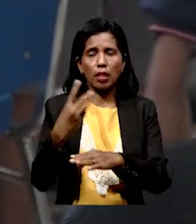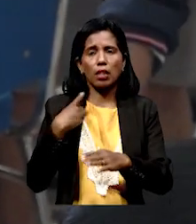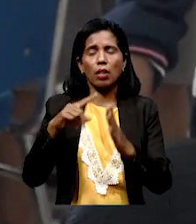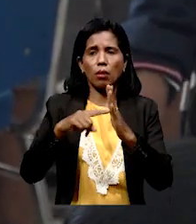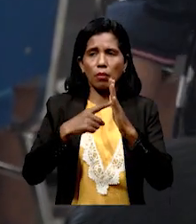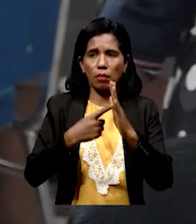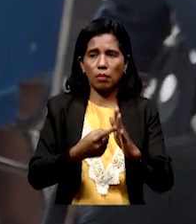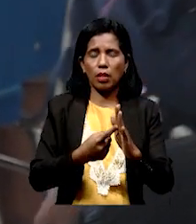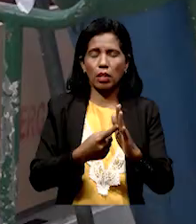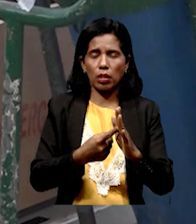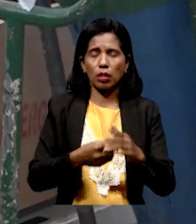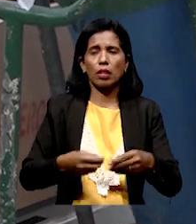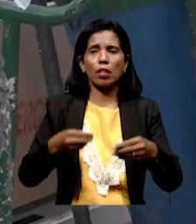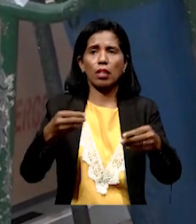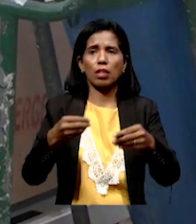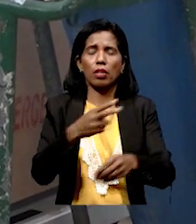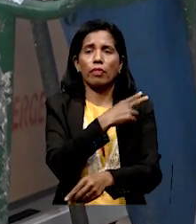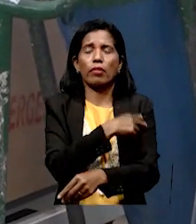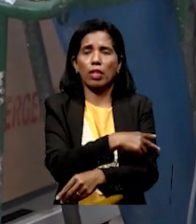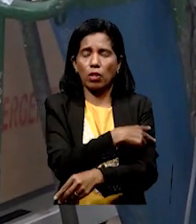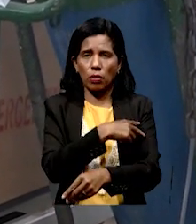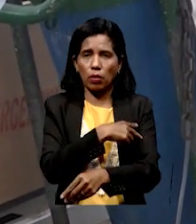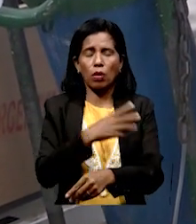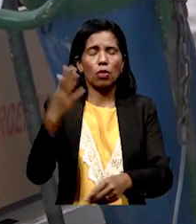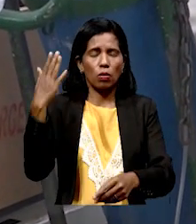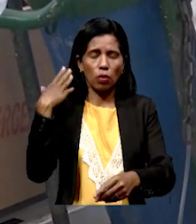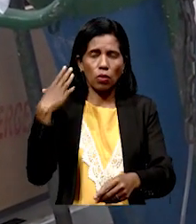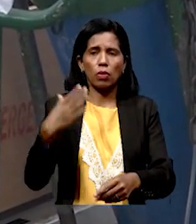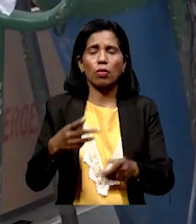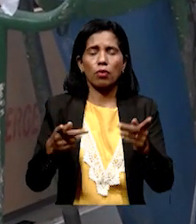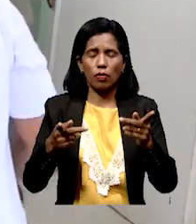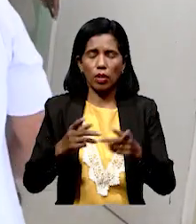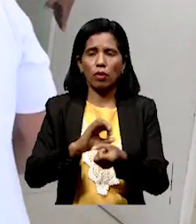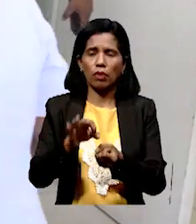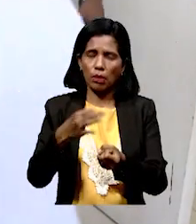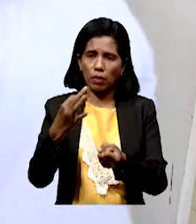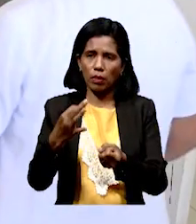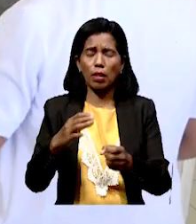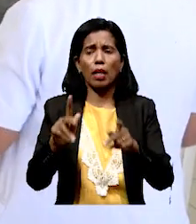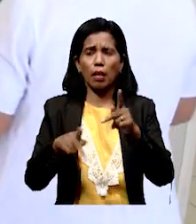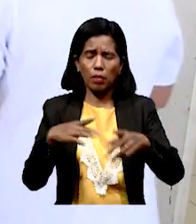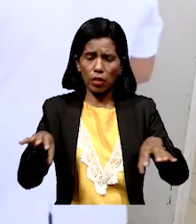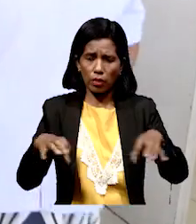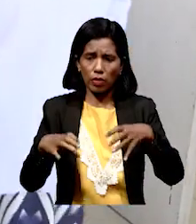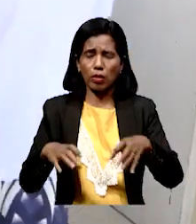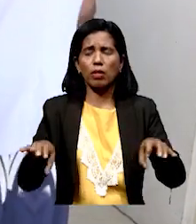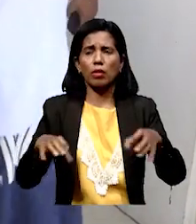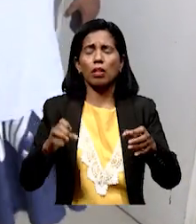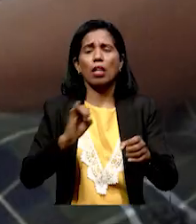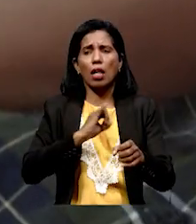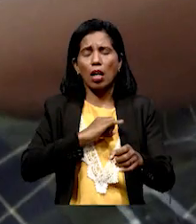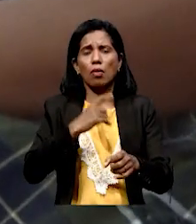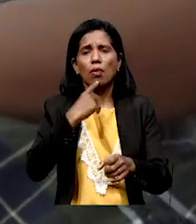funcionamento internamento Veracruz. Nebe uluk atual isolamento. Ami serviço. E recursos nebe ma agora nessa unha